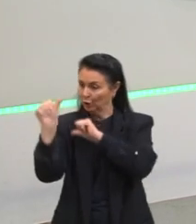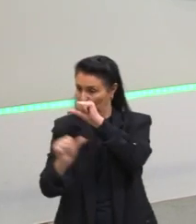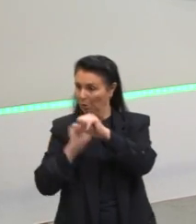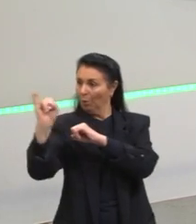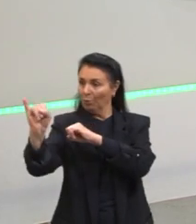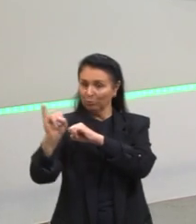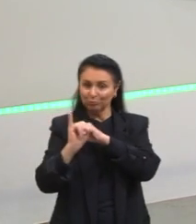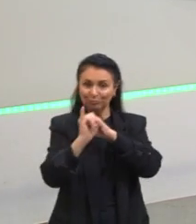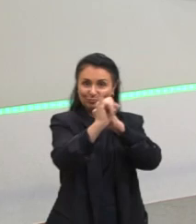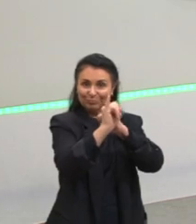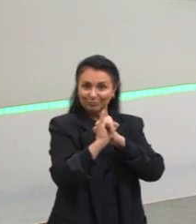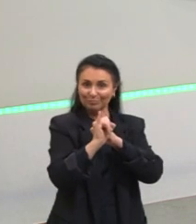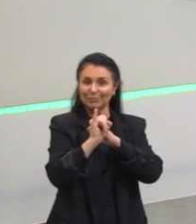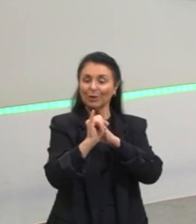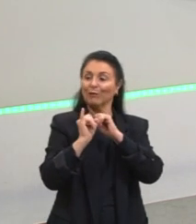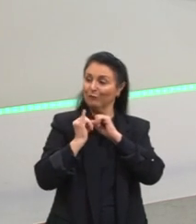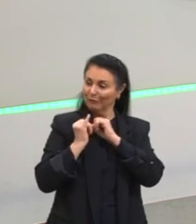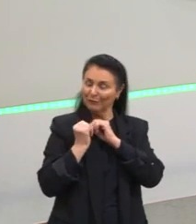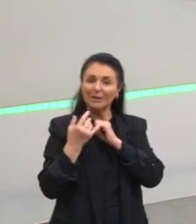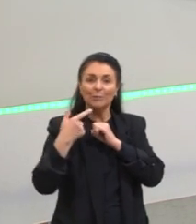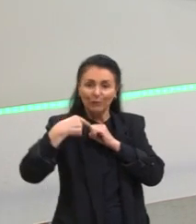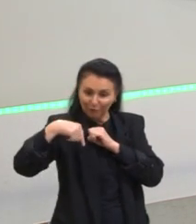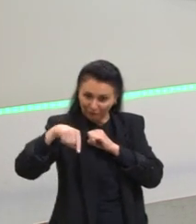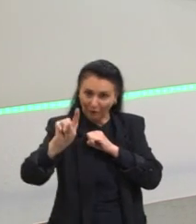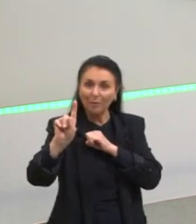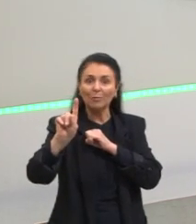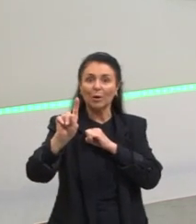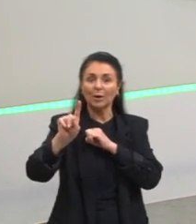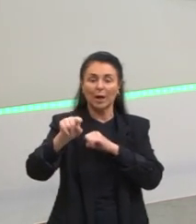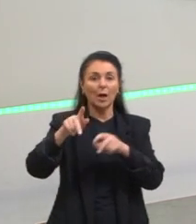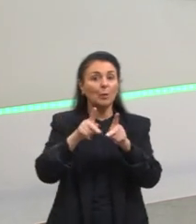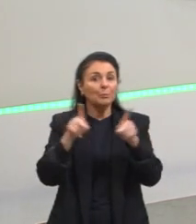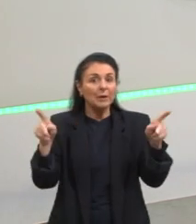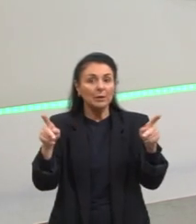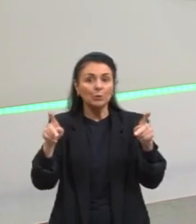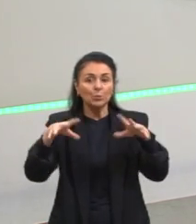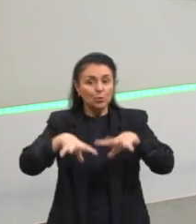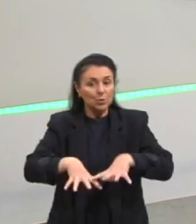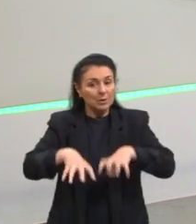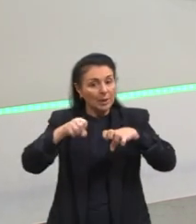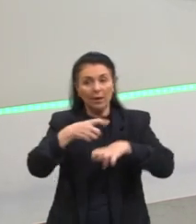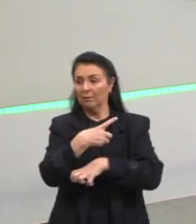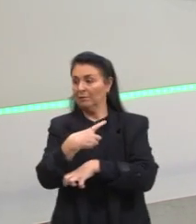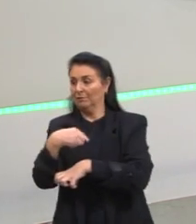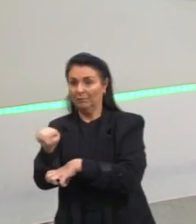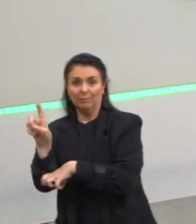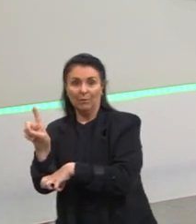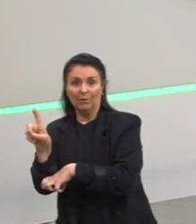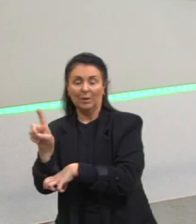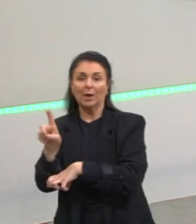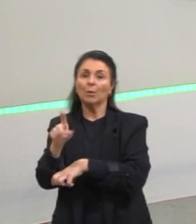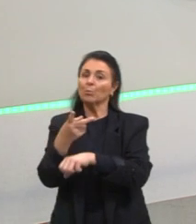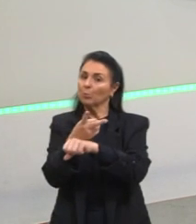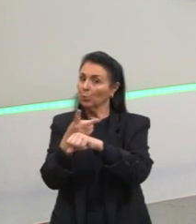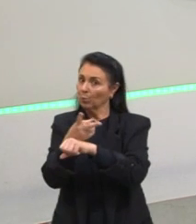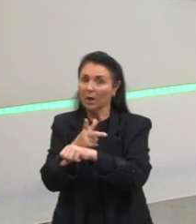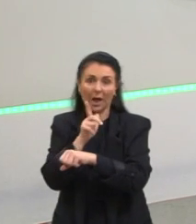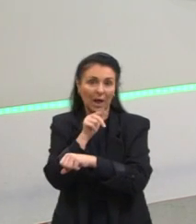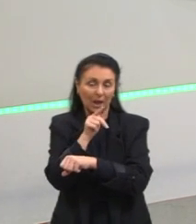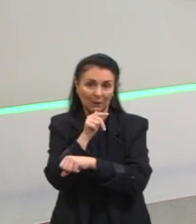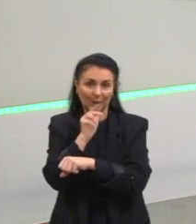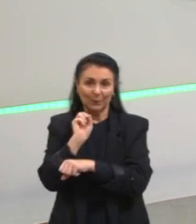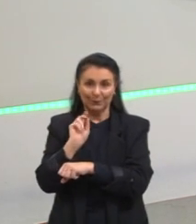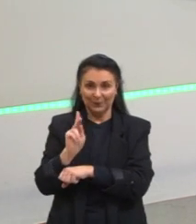e deu o período de seca migra para um local que tem a água né Vamos em busca de água essas questões aí tá